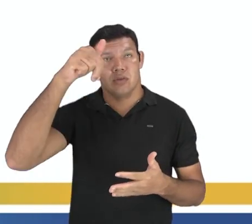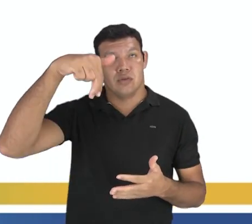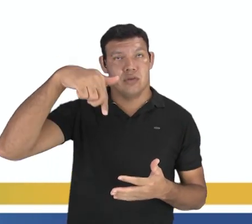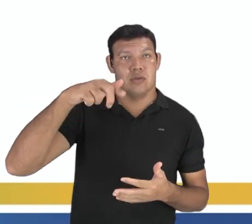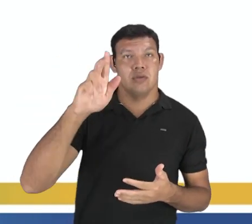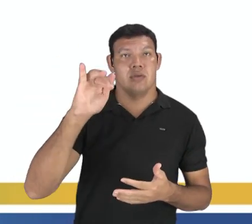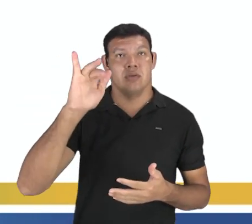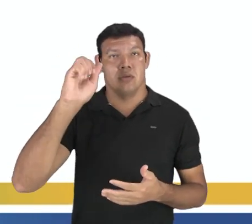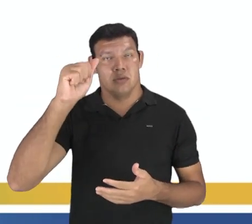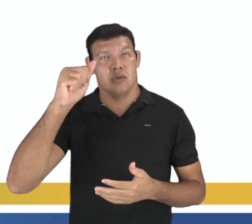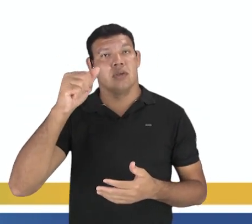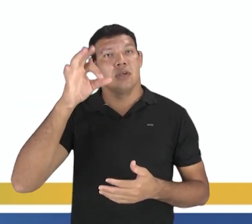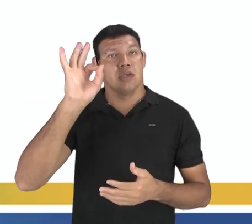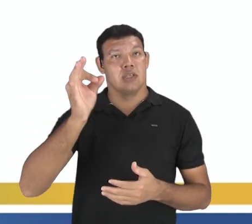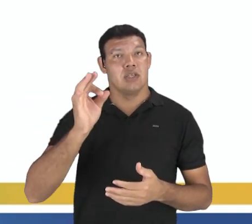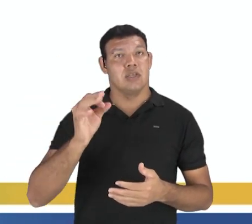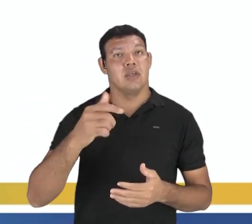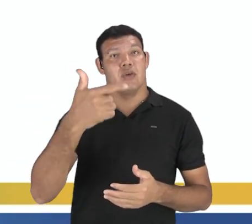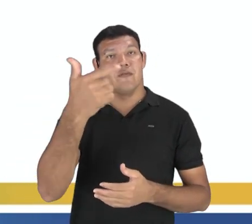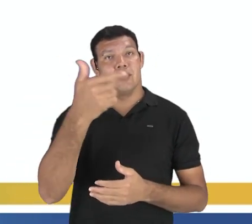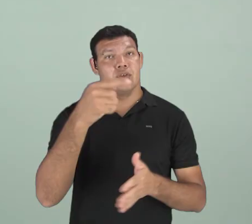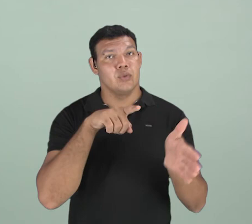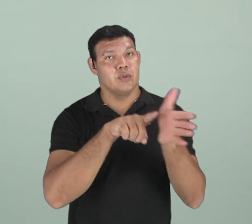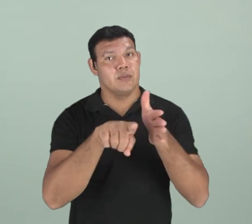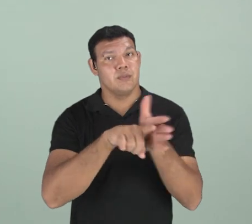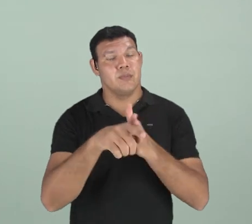questões da prova. Certo, pessoal?